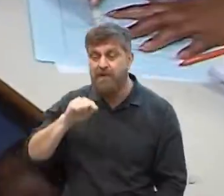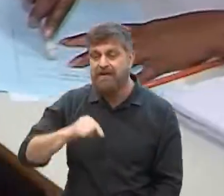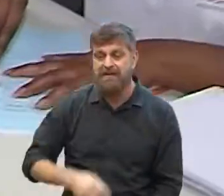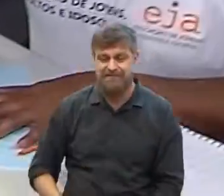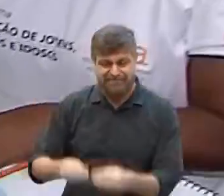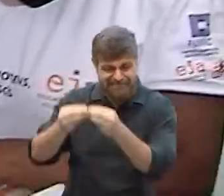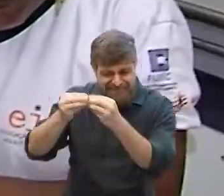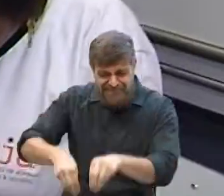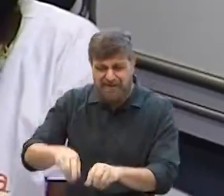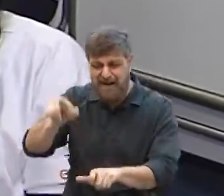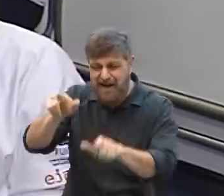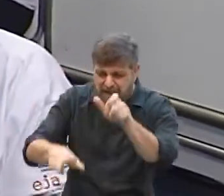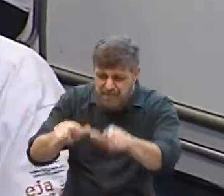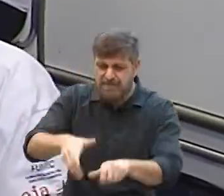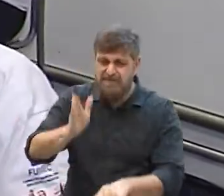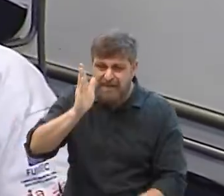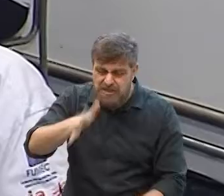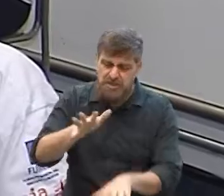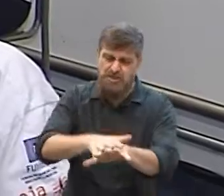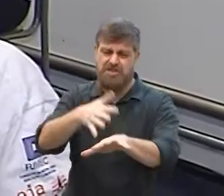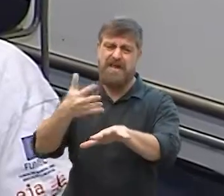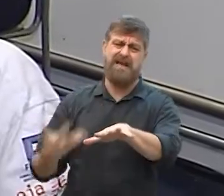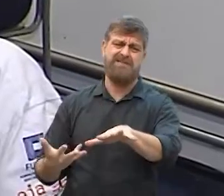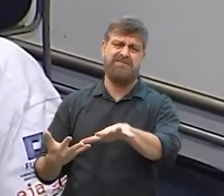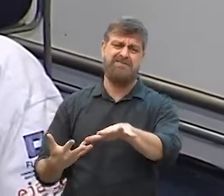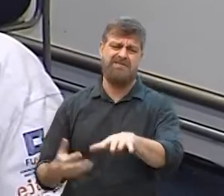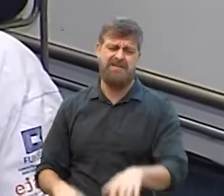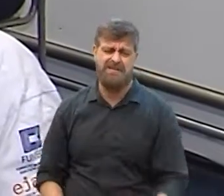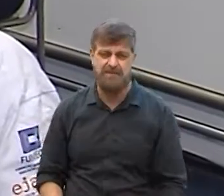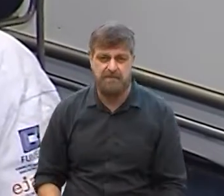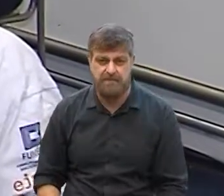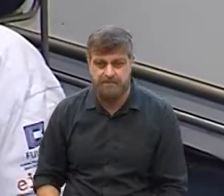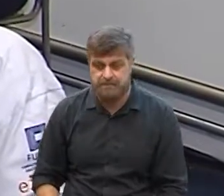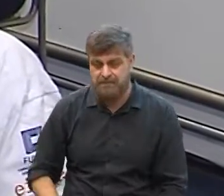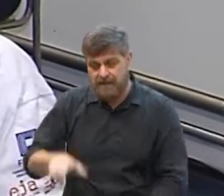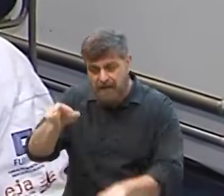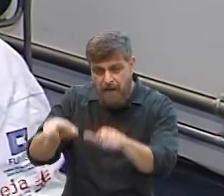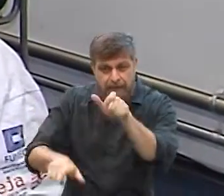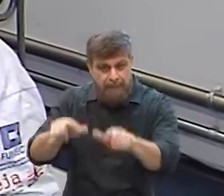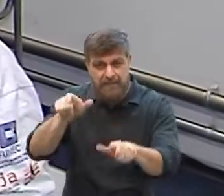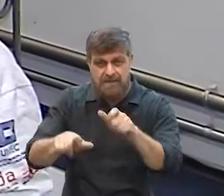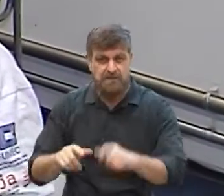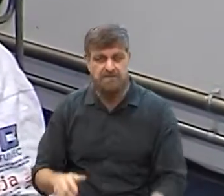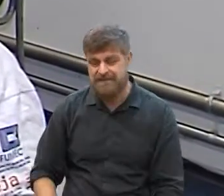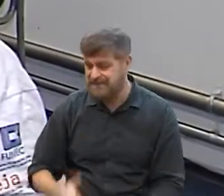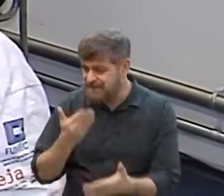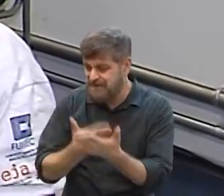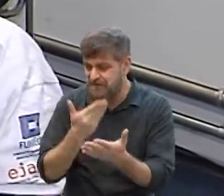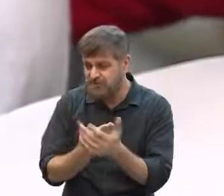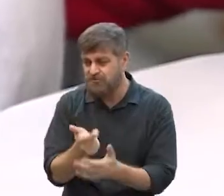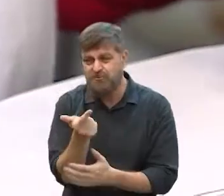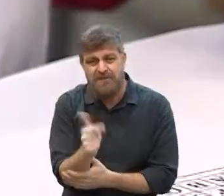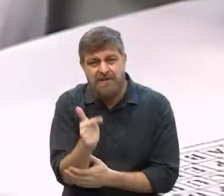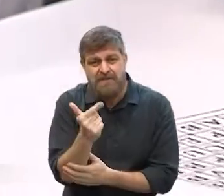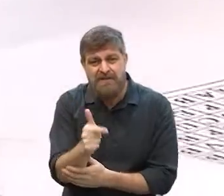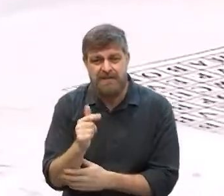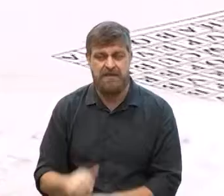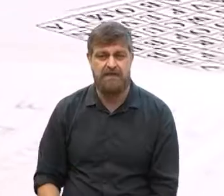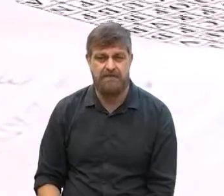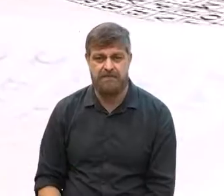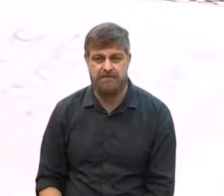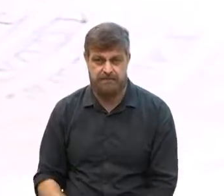penalizando aqueles que já são excluídos historicamente. São pessoas que não estudaram e não foi por